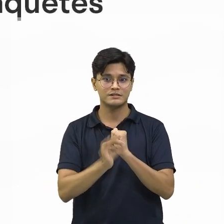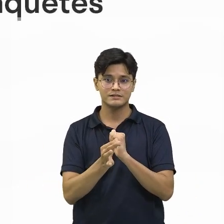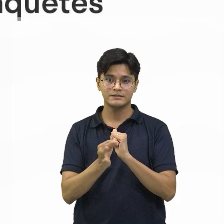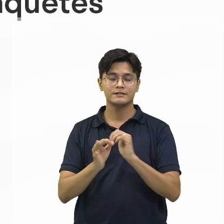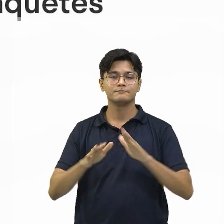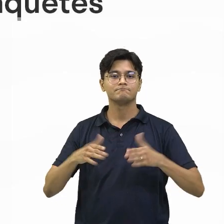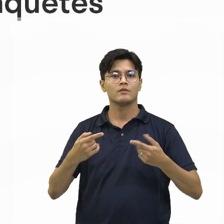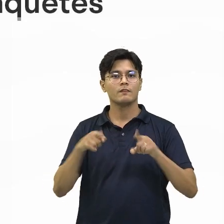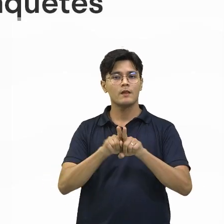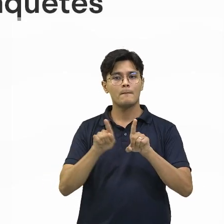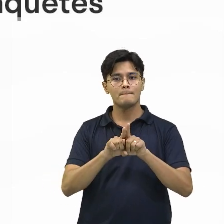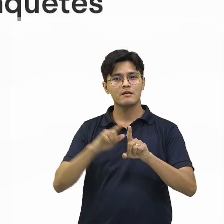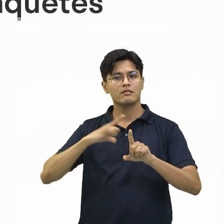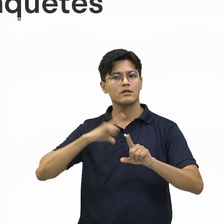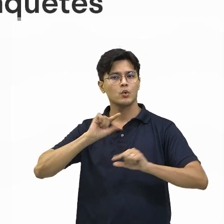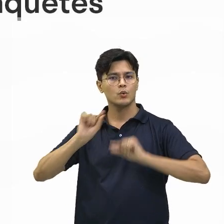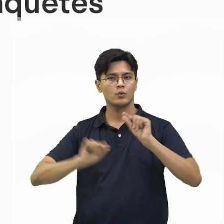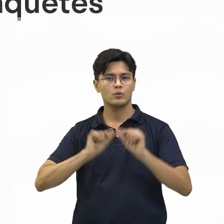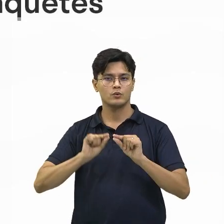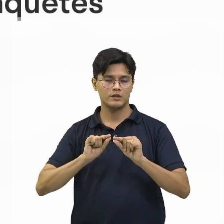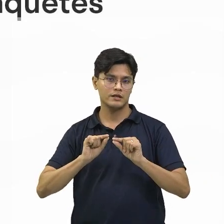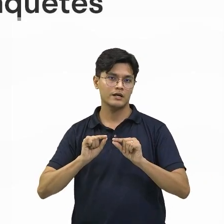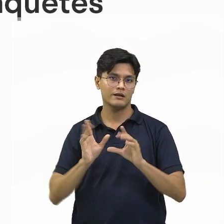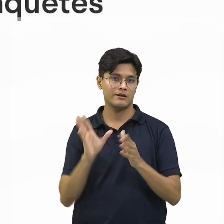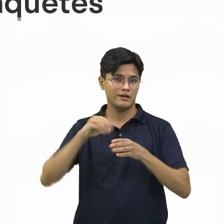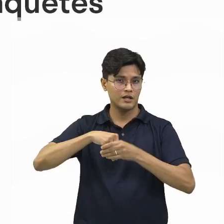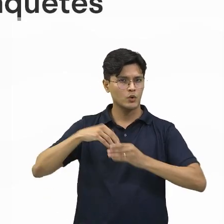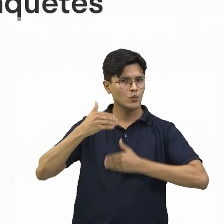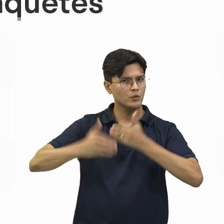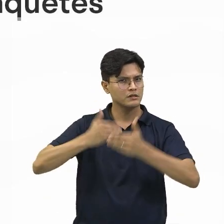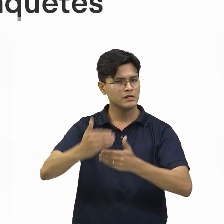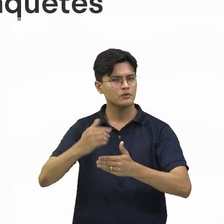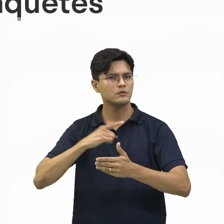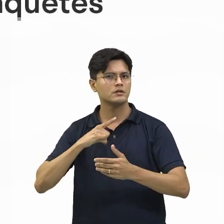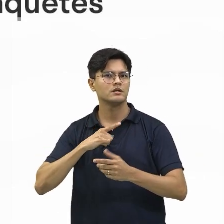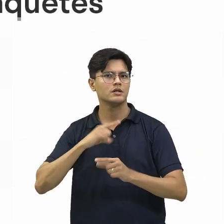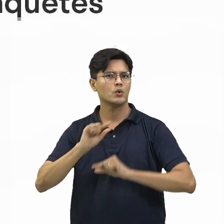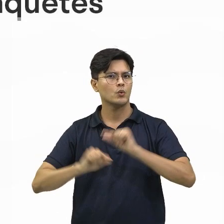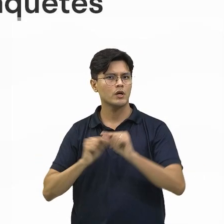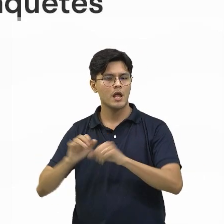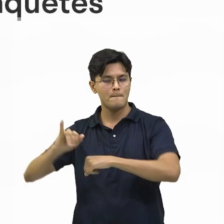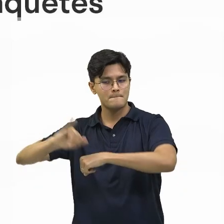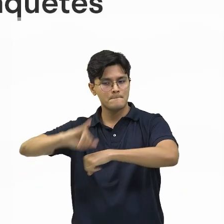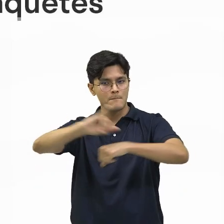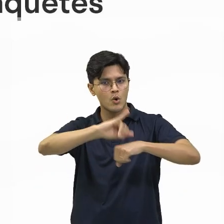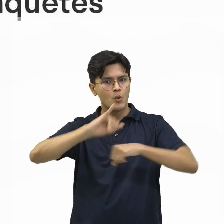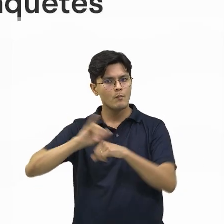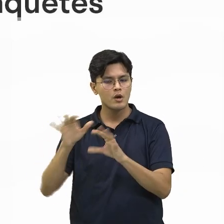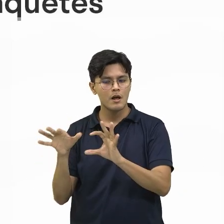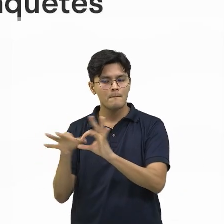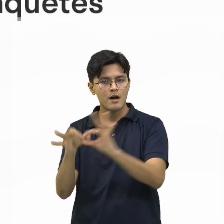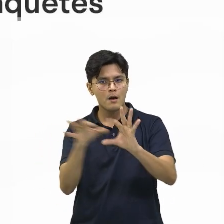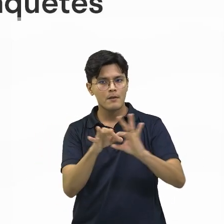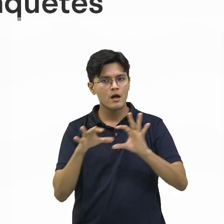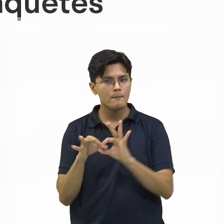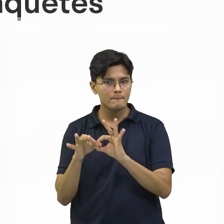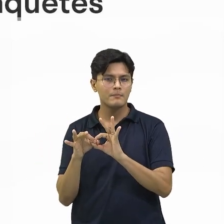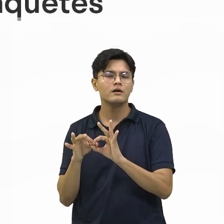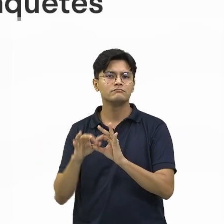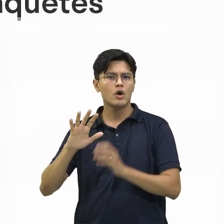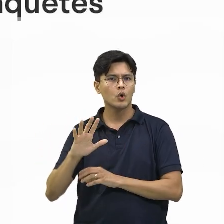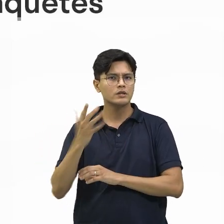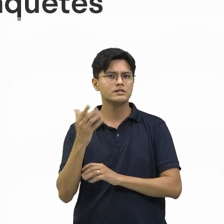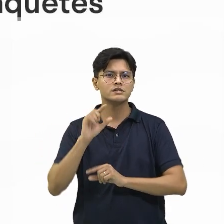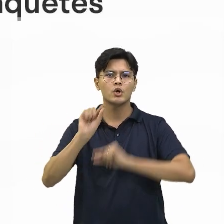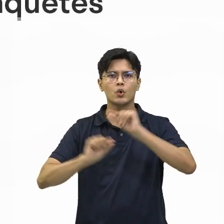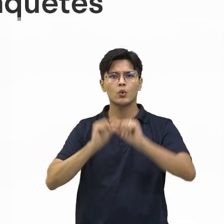tem também, né, dentro desse processo, uma aliança entre as polis, que era celebrada com competições